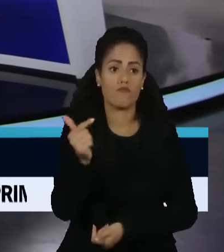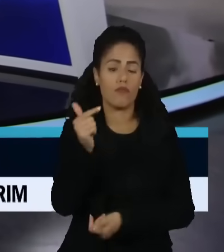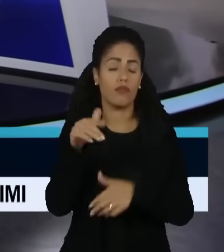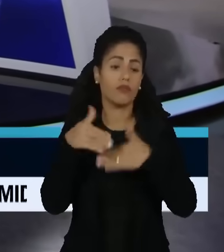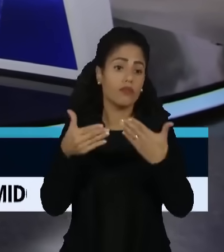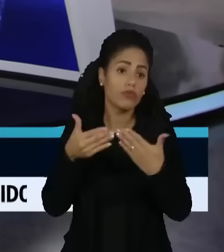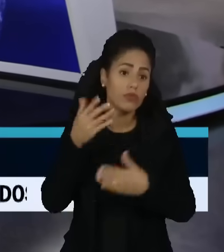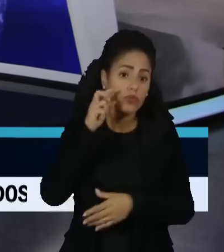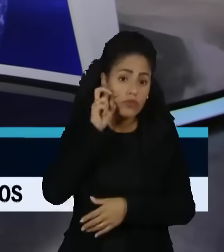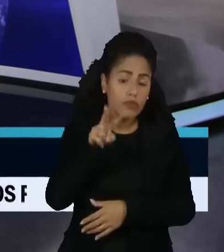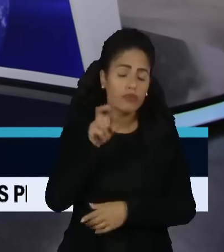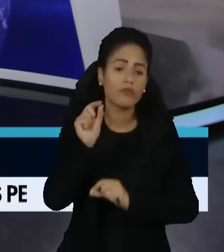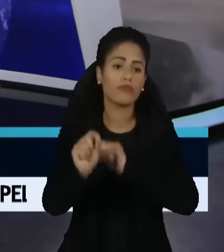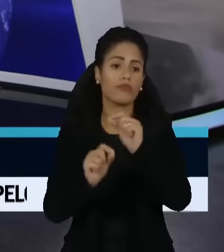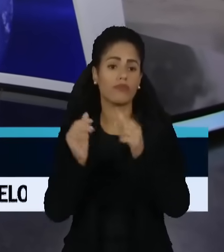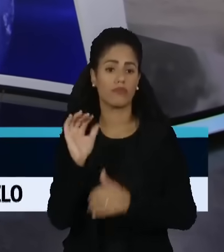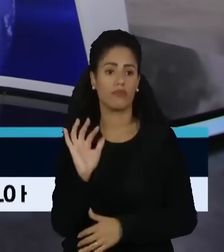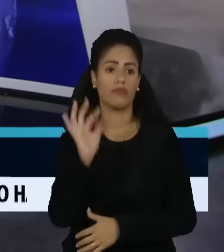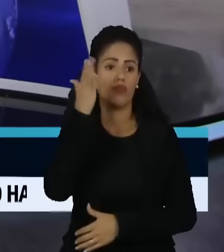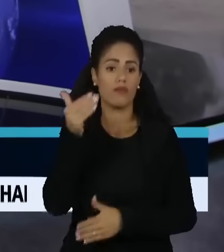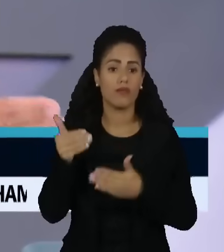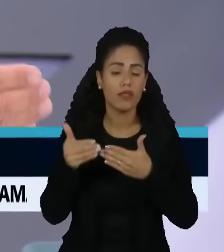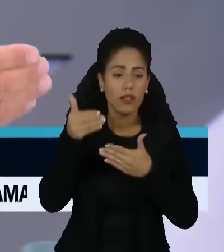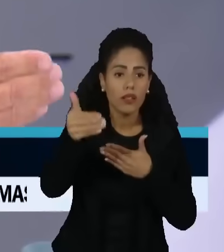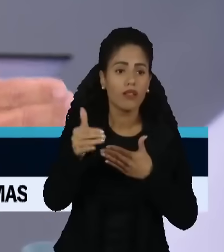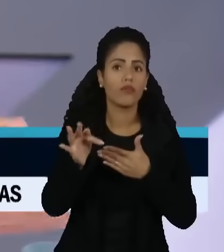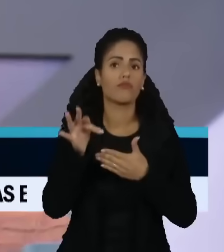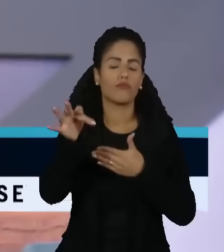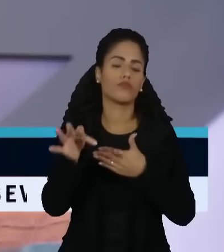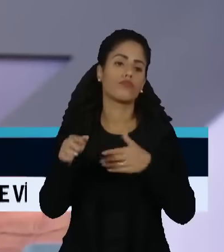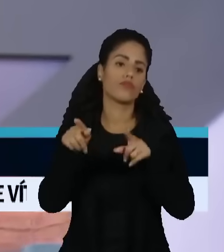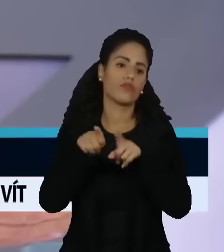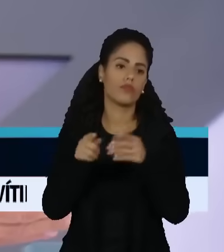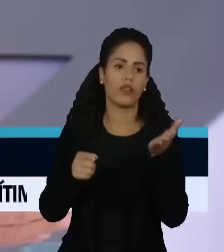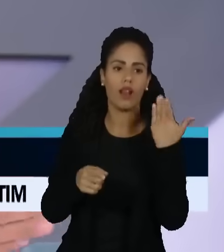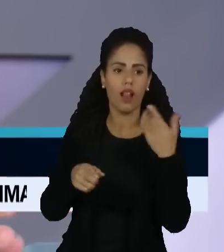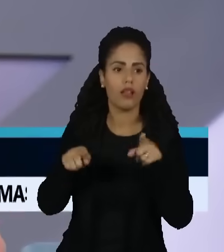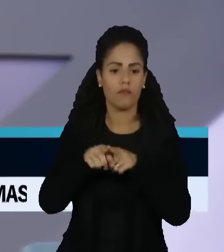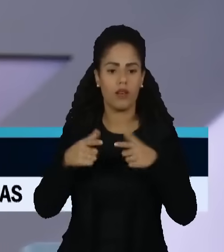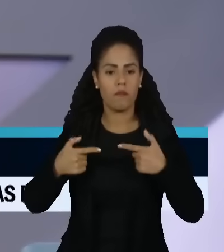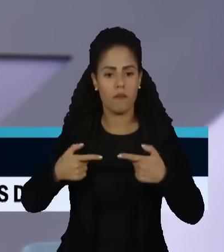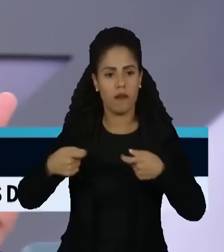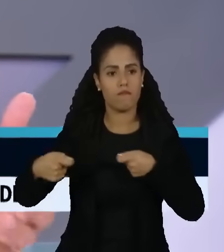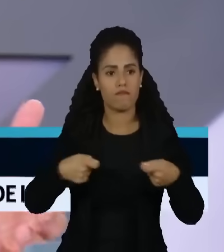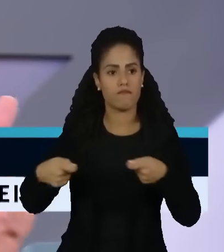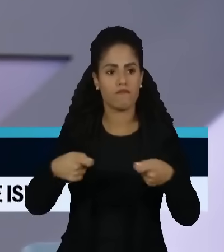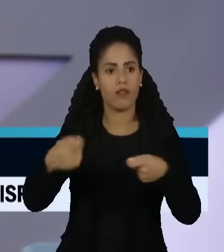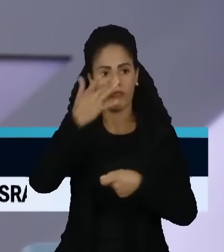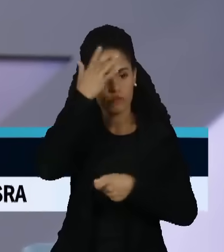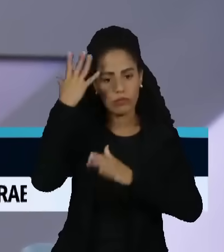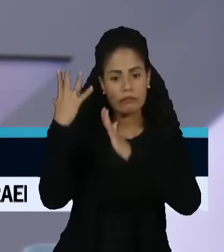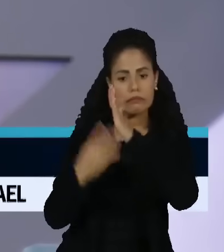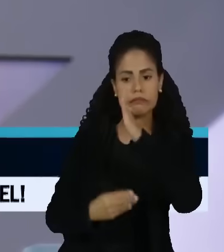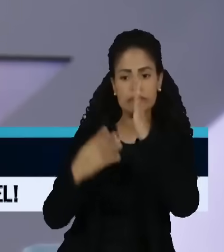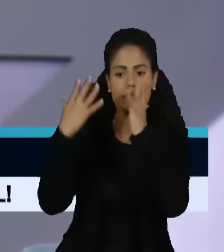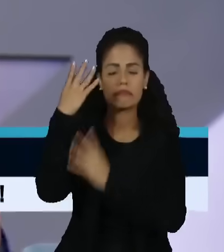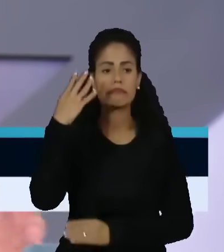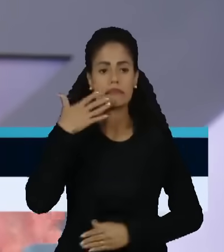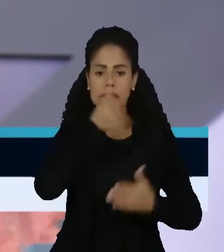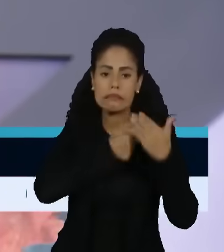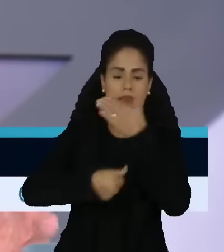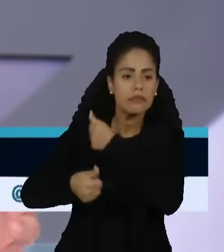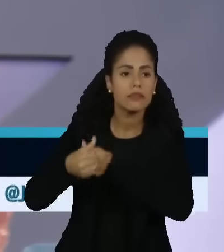provavelmente vai ver a reprodução daquilo que a gente viu em conflitos recentes de refugiados numa situação